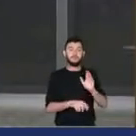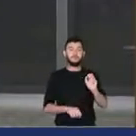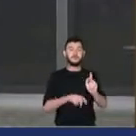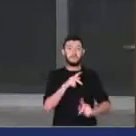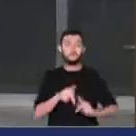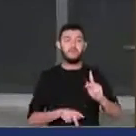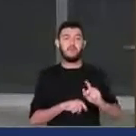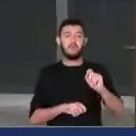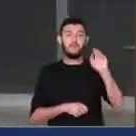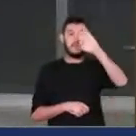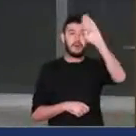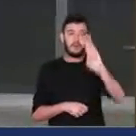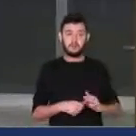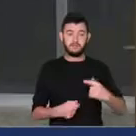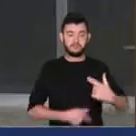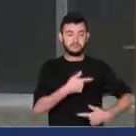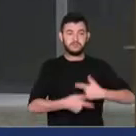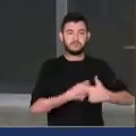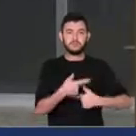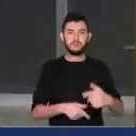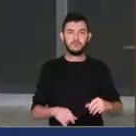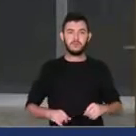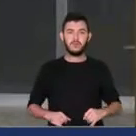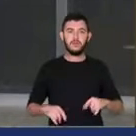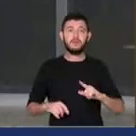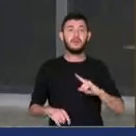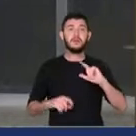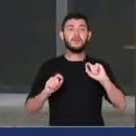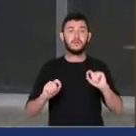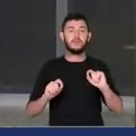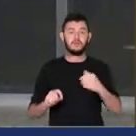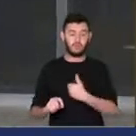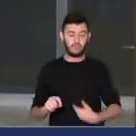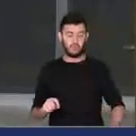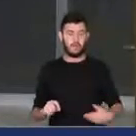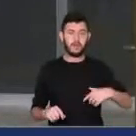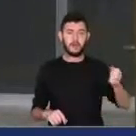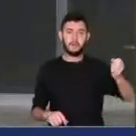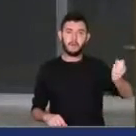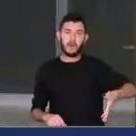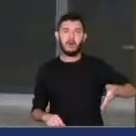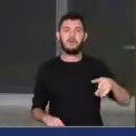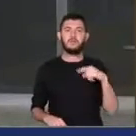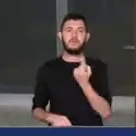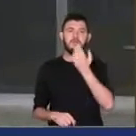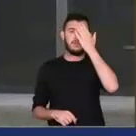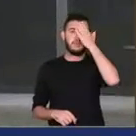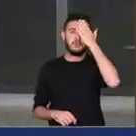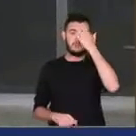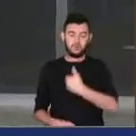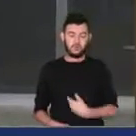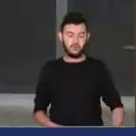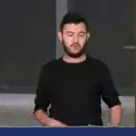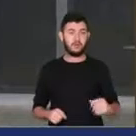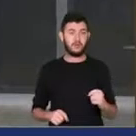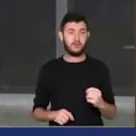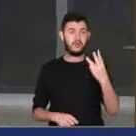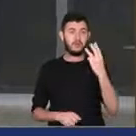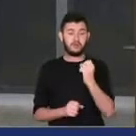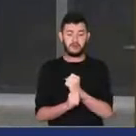que sofre com um governo incompetente, um governo que ao longo de 3 anos e meio não fez